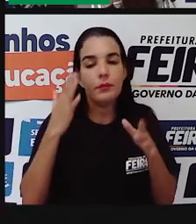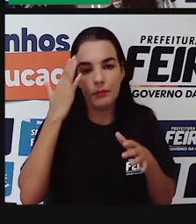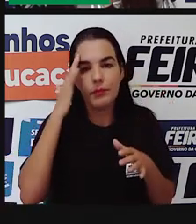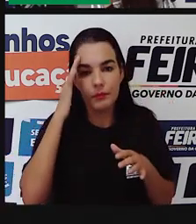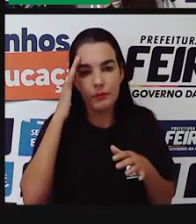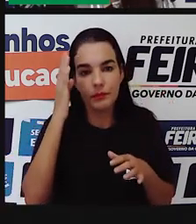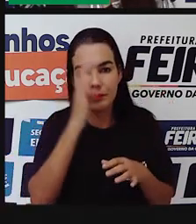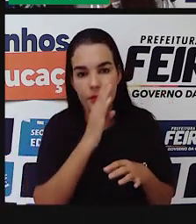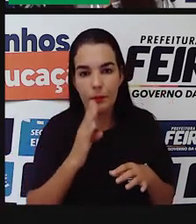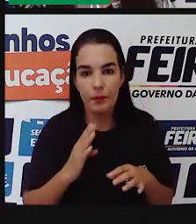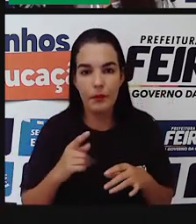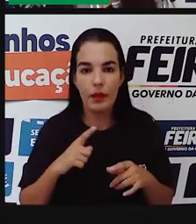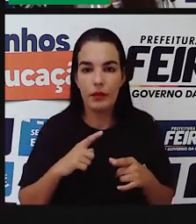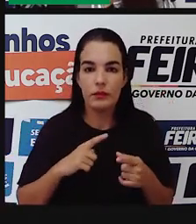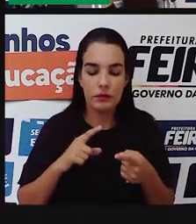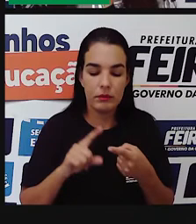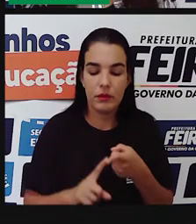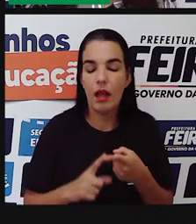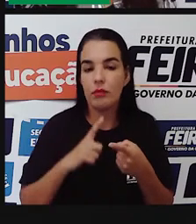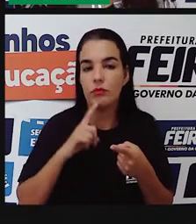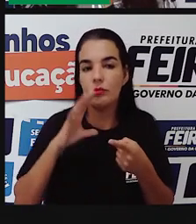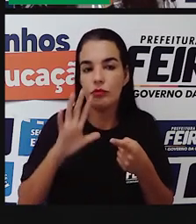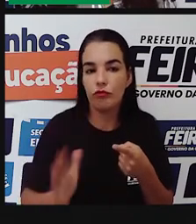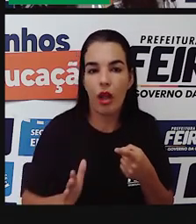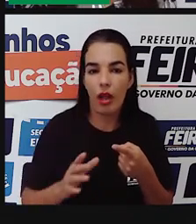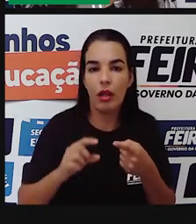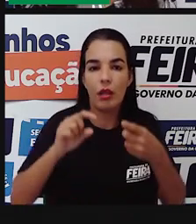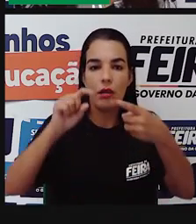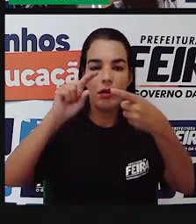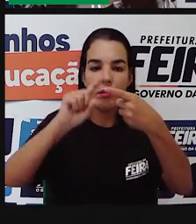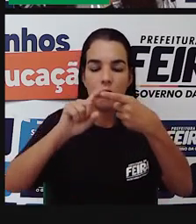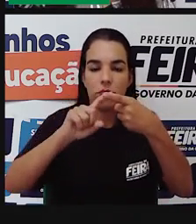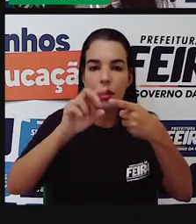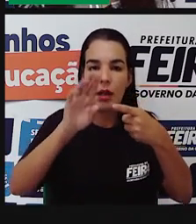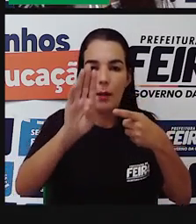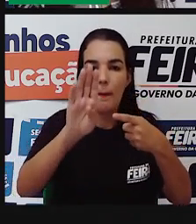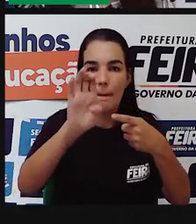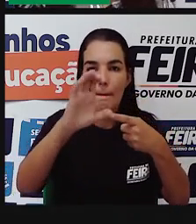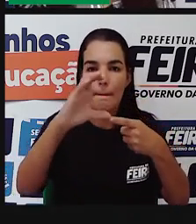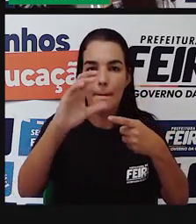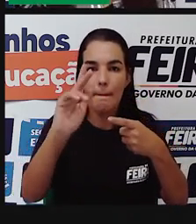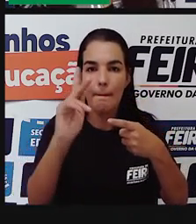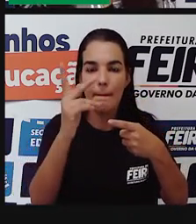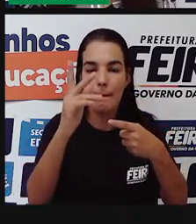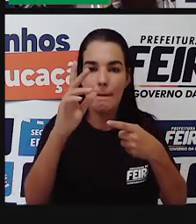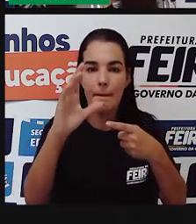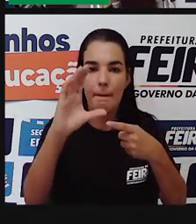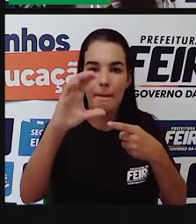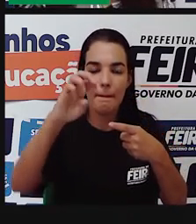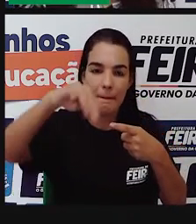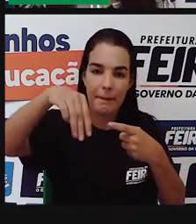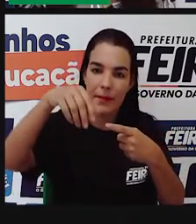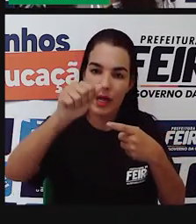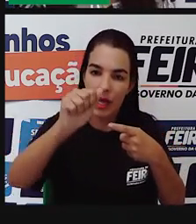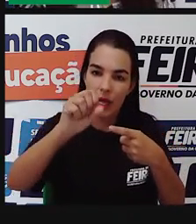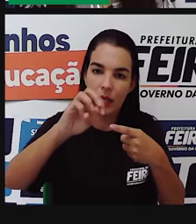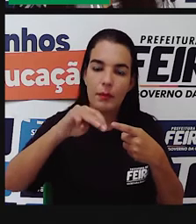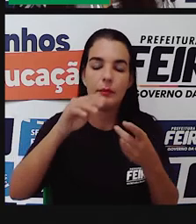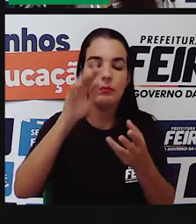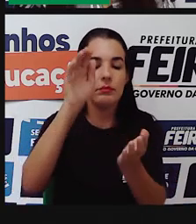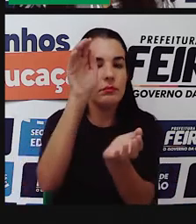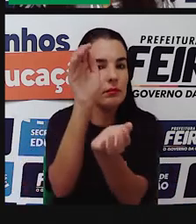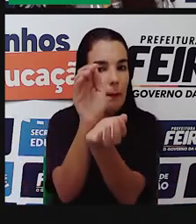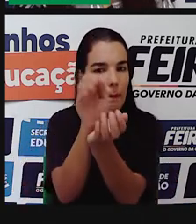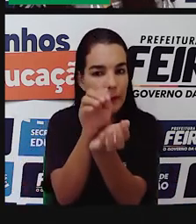a revolta do Bikman, né? Nós tivemos a Guerra dos Mascates, a Revolução Pernambucana, que a gente vai